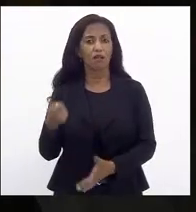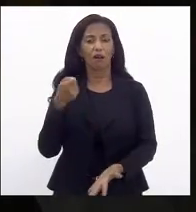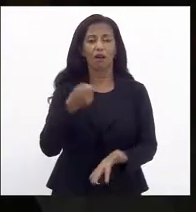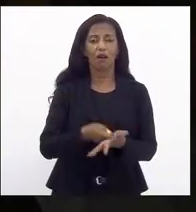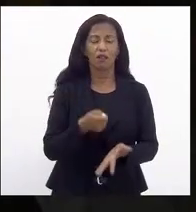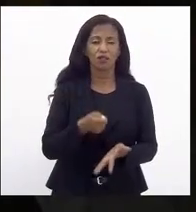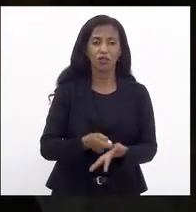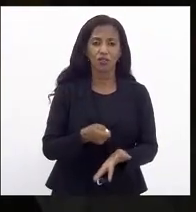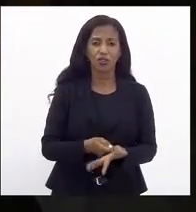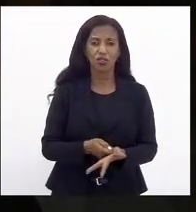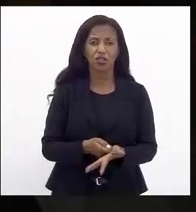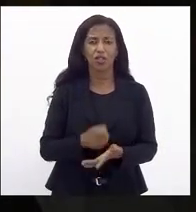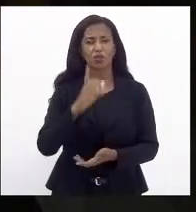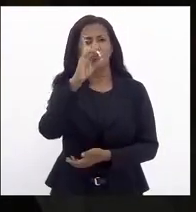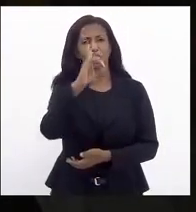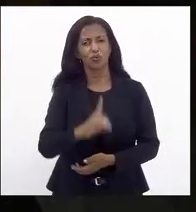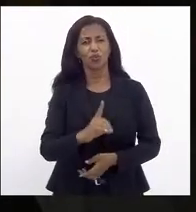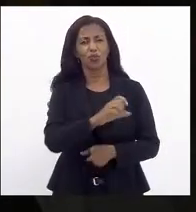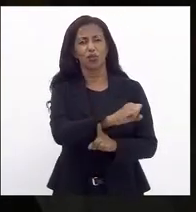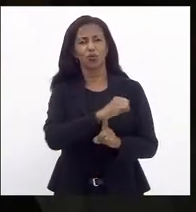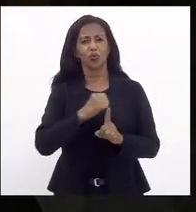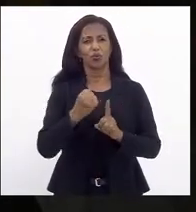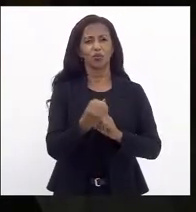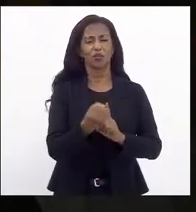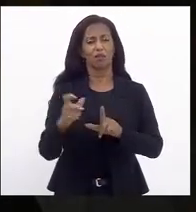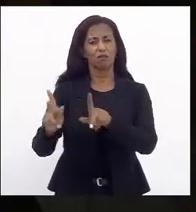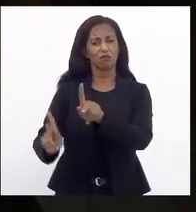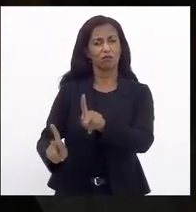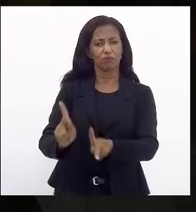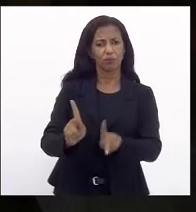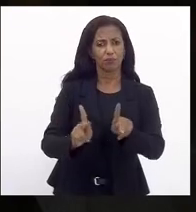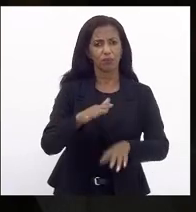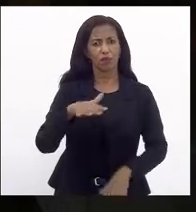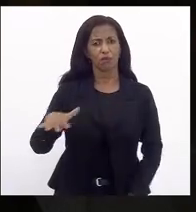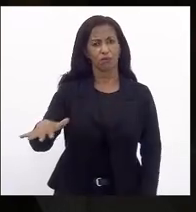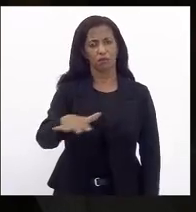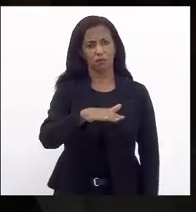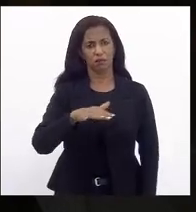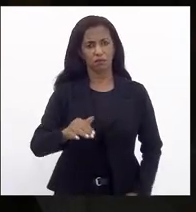garantia dos direitos sociais da população